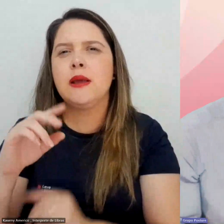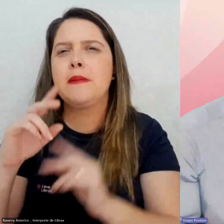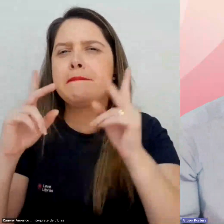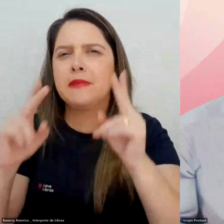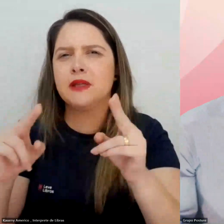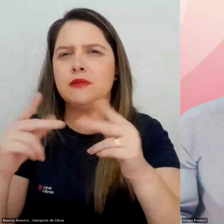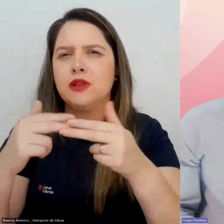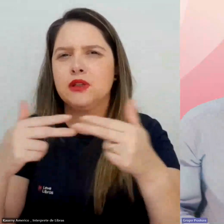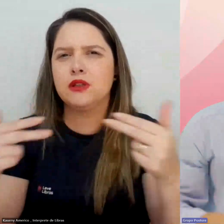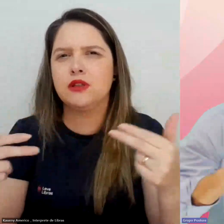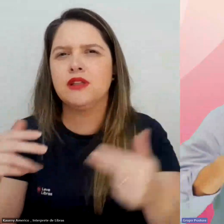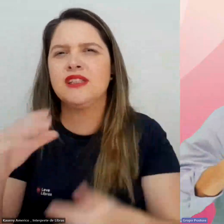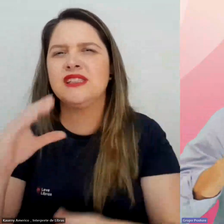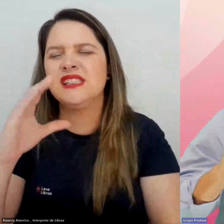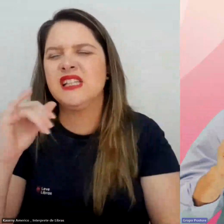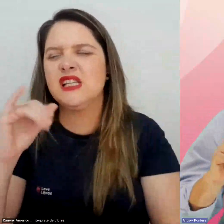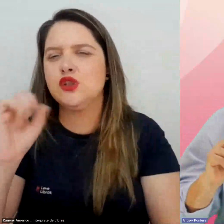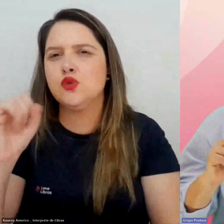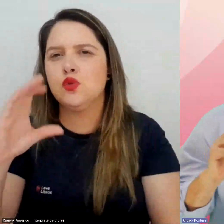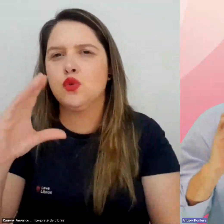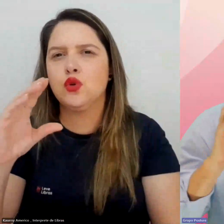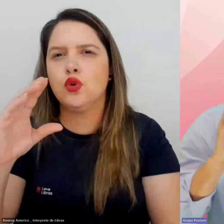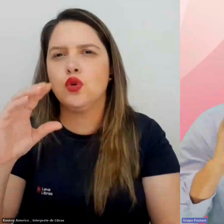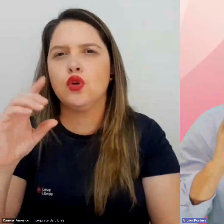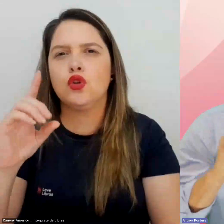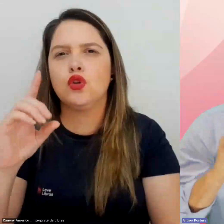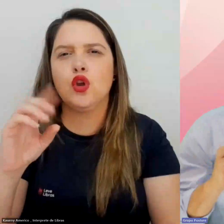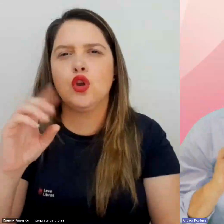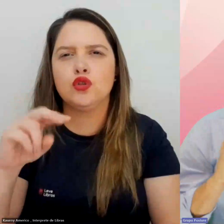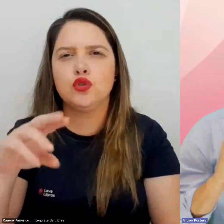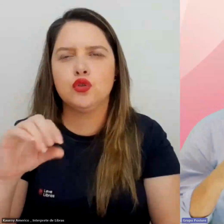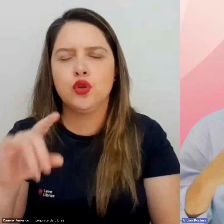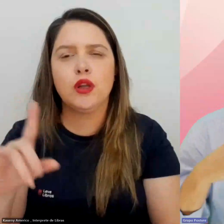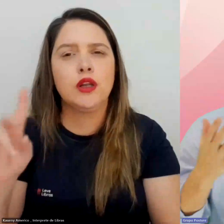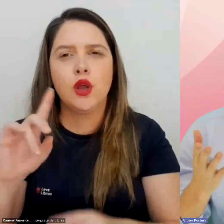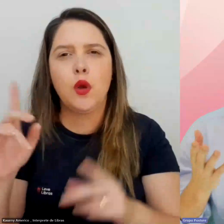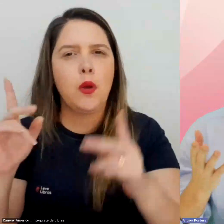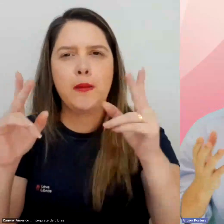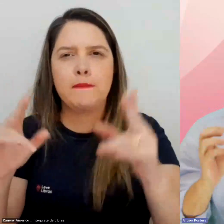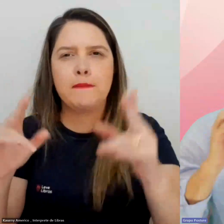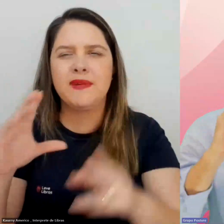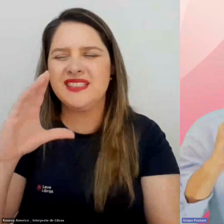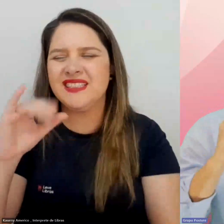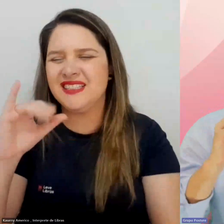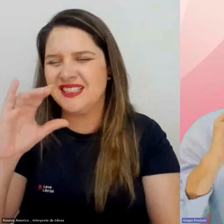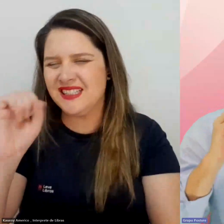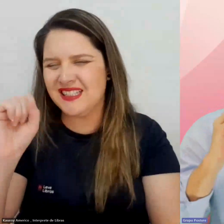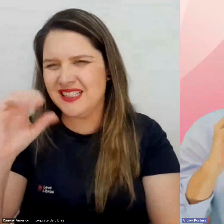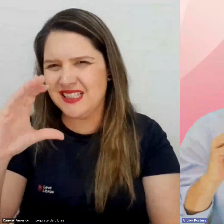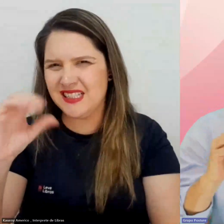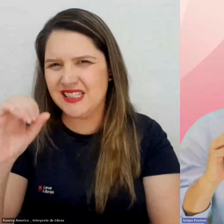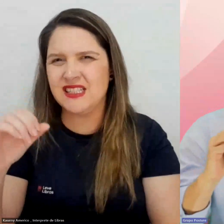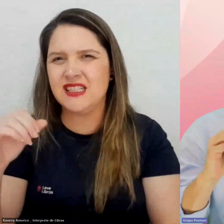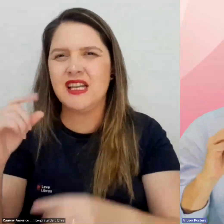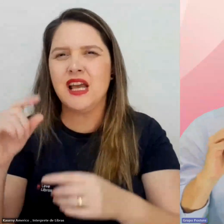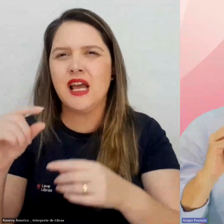e o nódulo? Não são a mesma coisa. Normalmente, o cisto, o exemplo que eu gosto de falar, é como se fosse uma bexiguinha